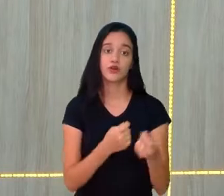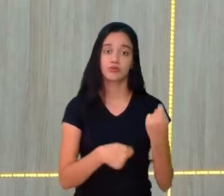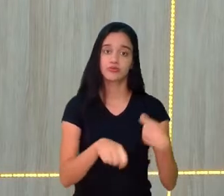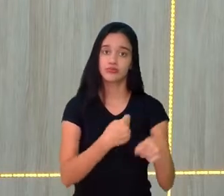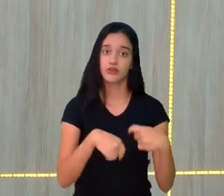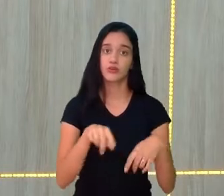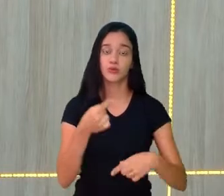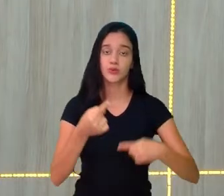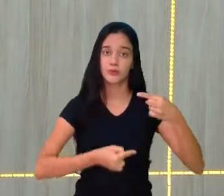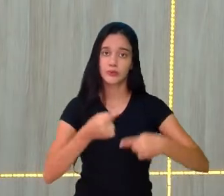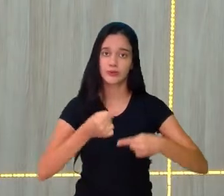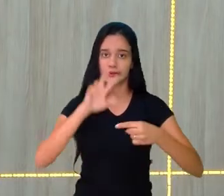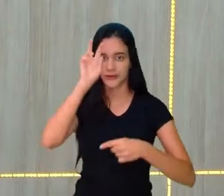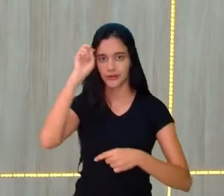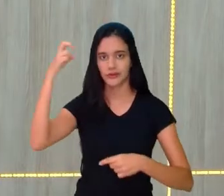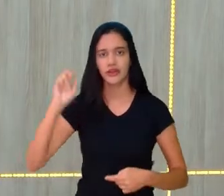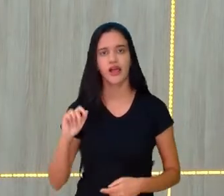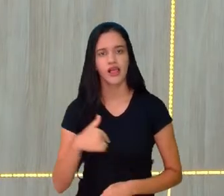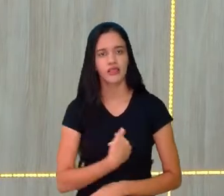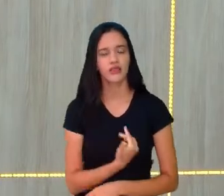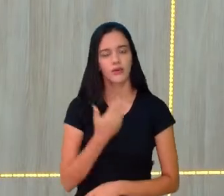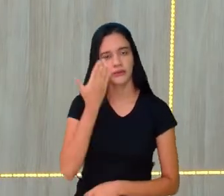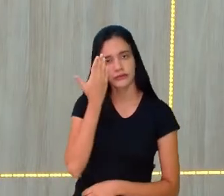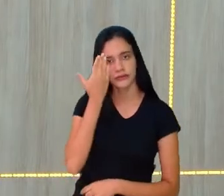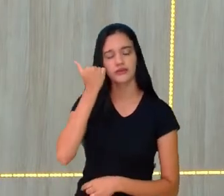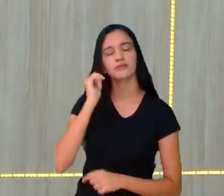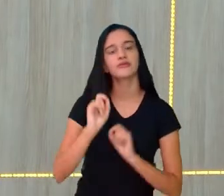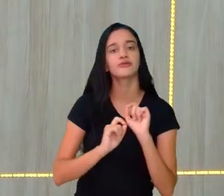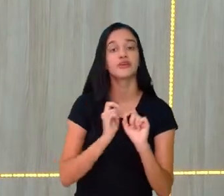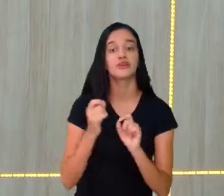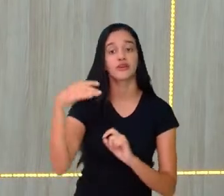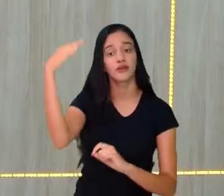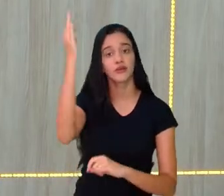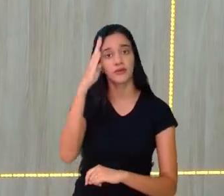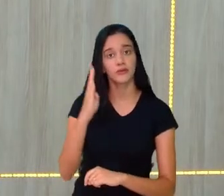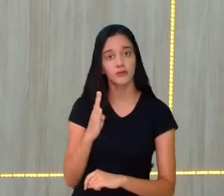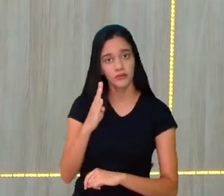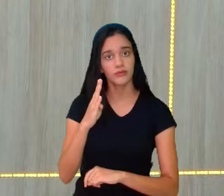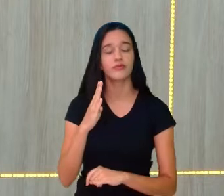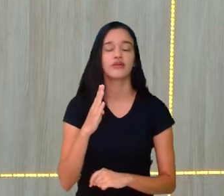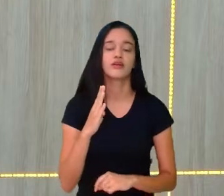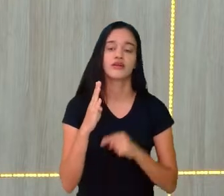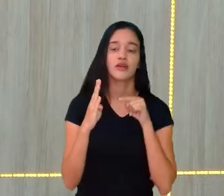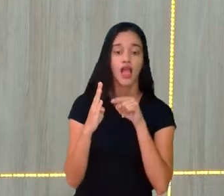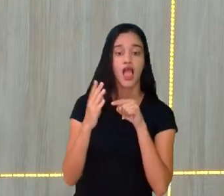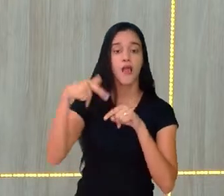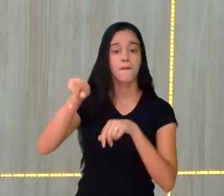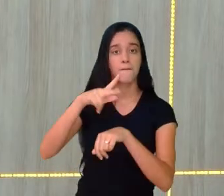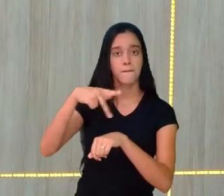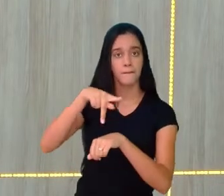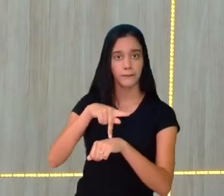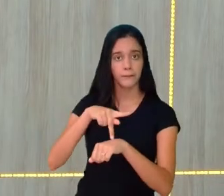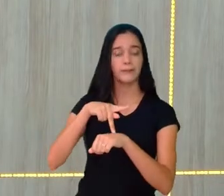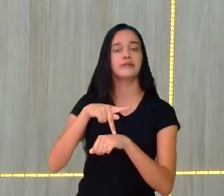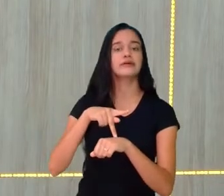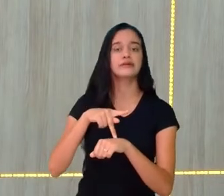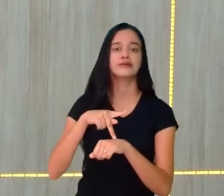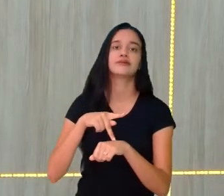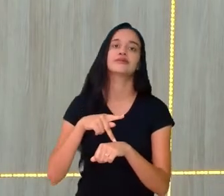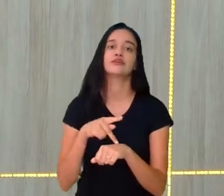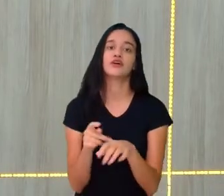políticas e culturais. A gente sabe que o Brasil, ele foi um país, né,